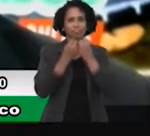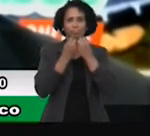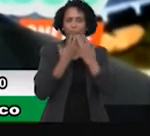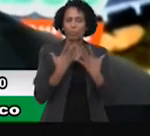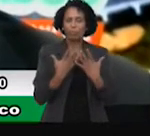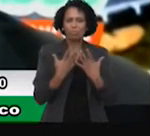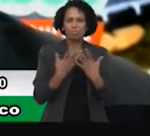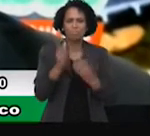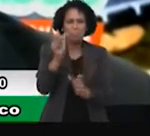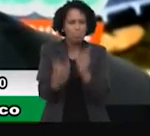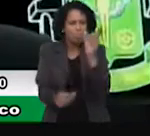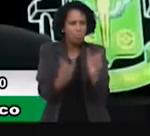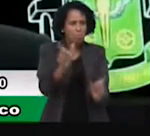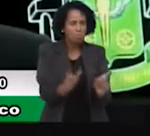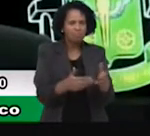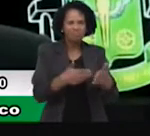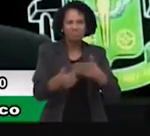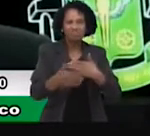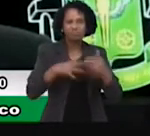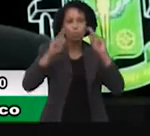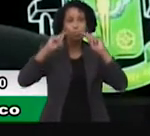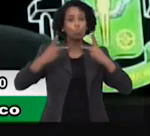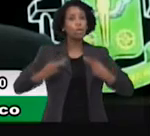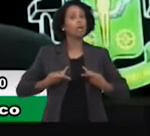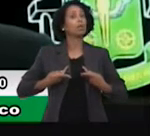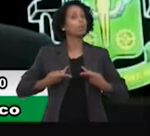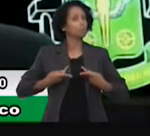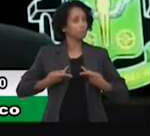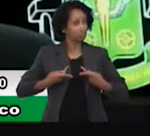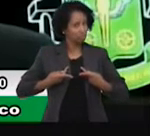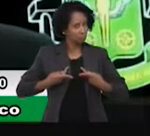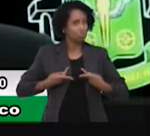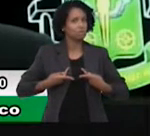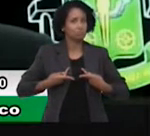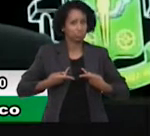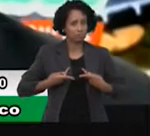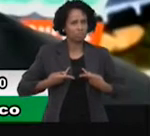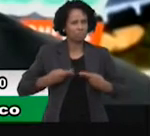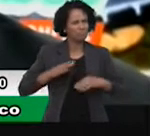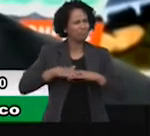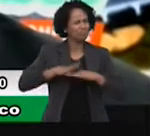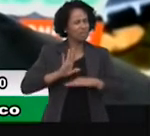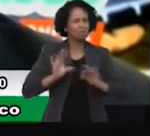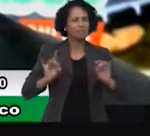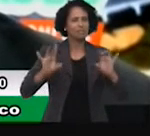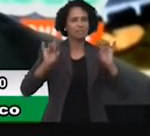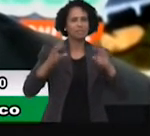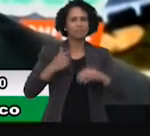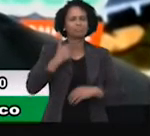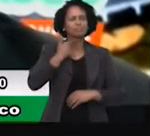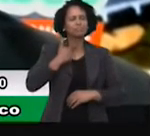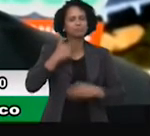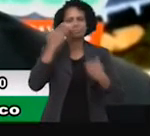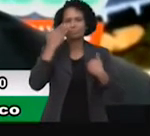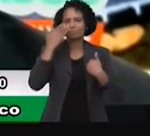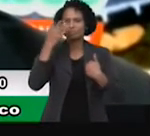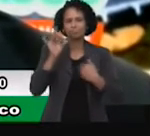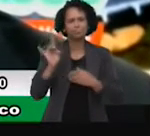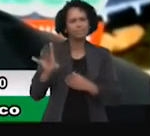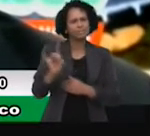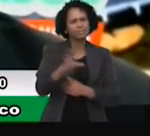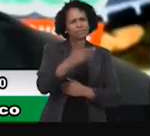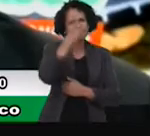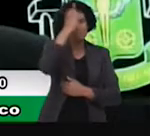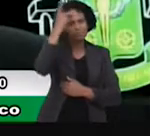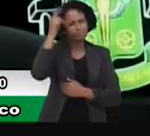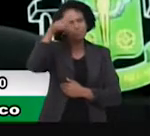ser que viva, né, em sociedade, isso é especial. Então, eu quero agradecer a cada um aqui da casa, agradecer aos funcionários